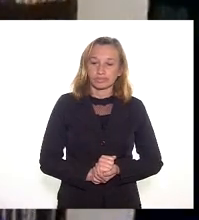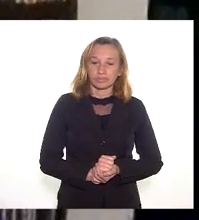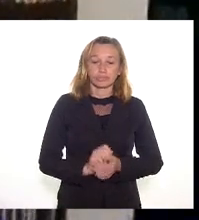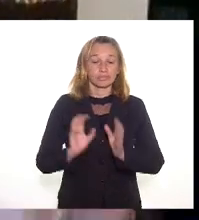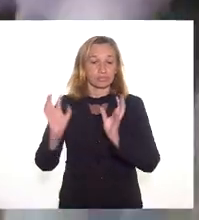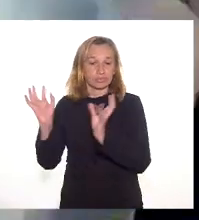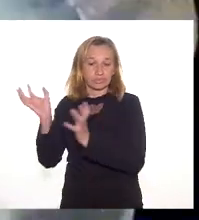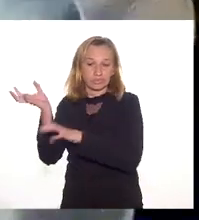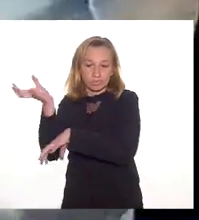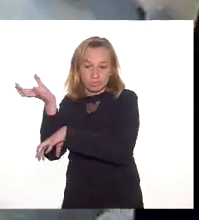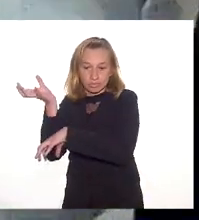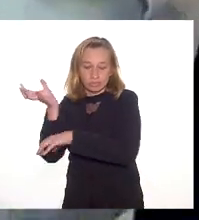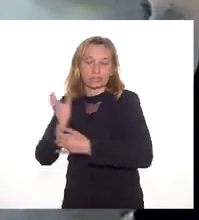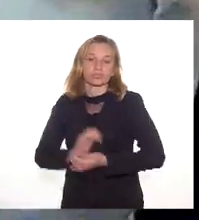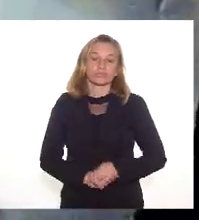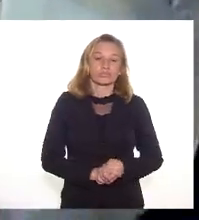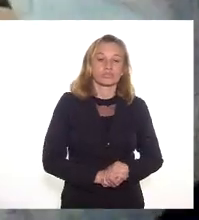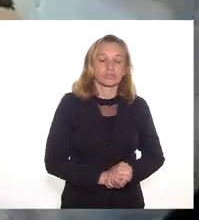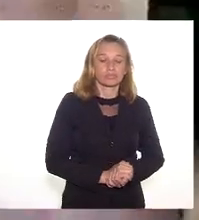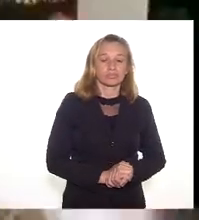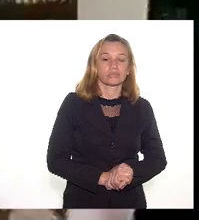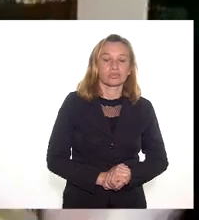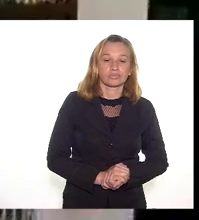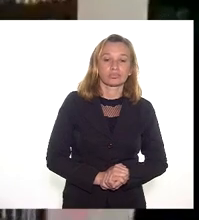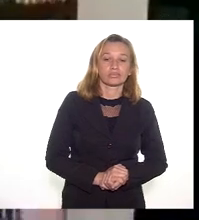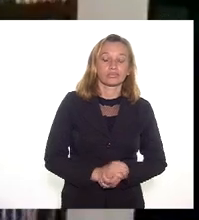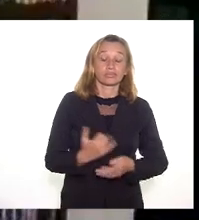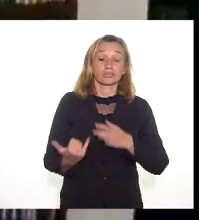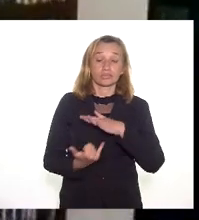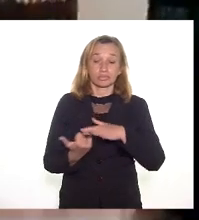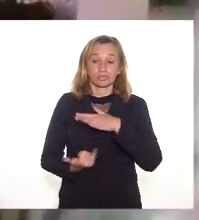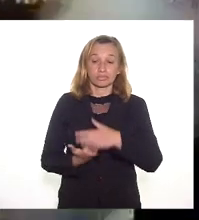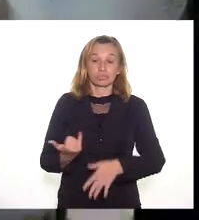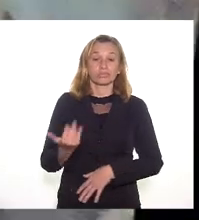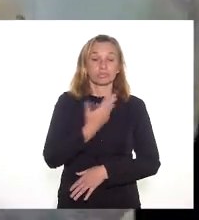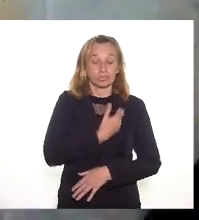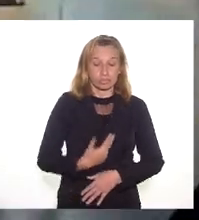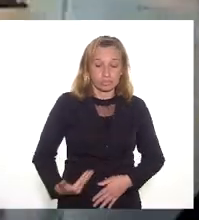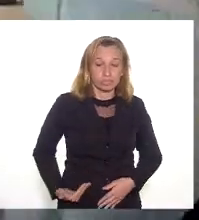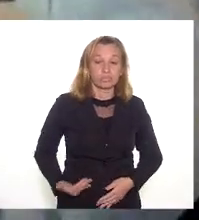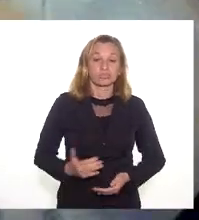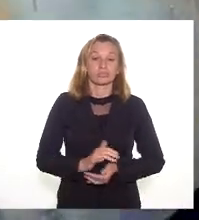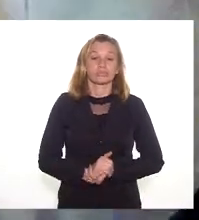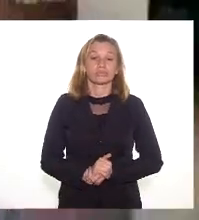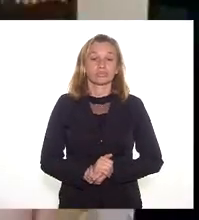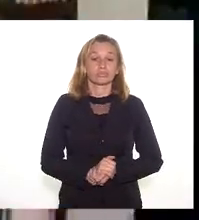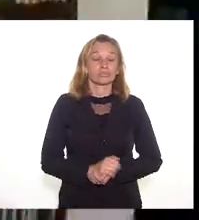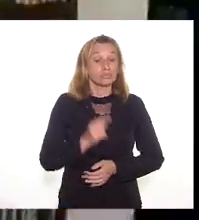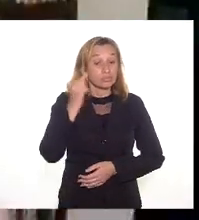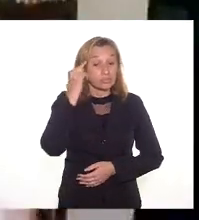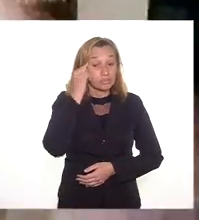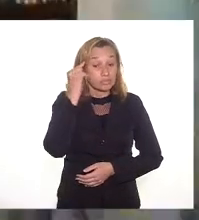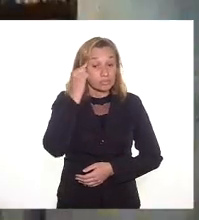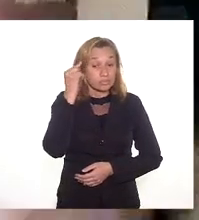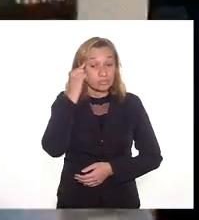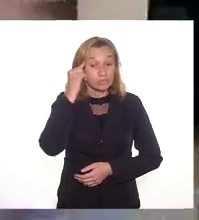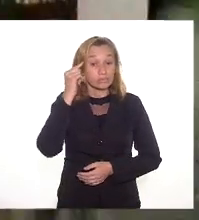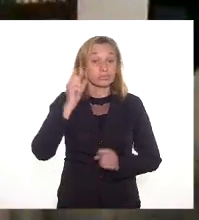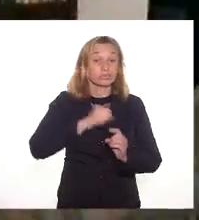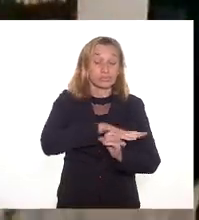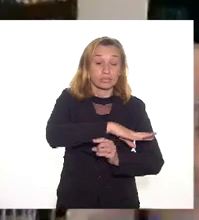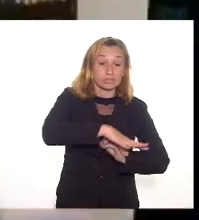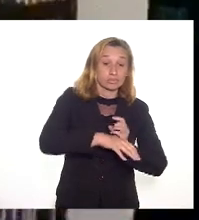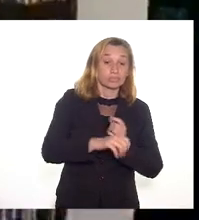que sejam decisões de instituições públicas que sejam o pensamento da sociedade